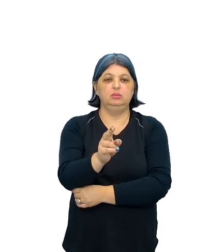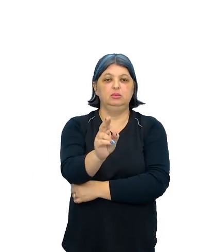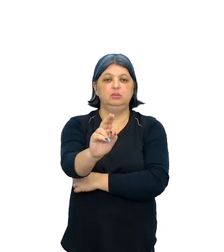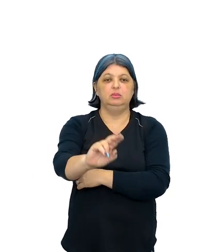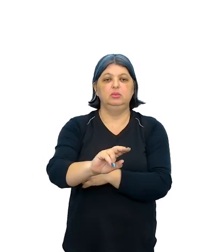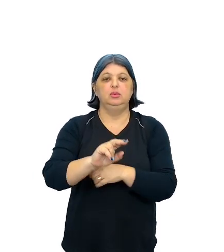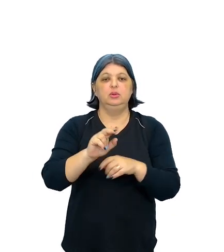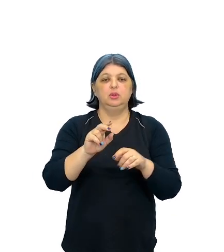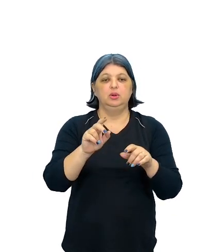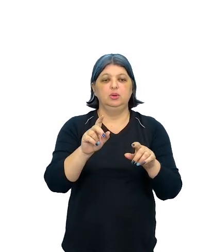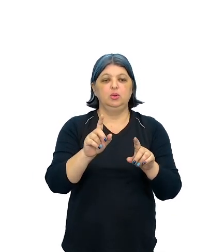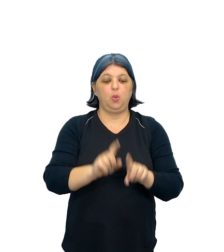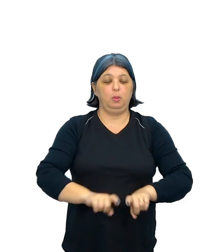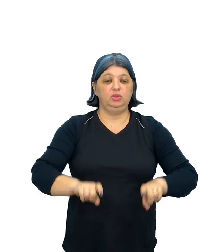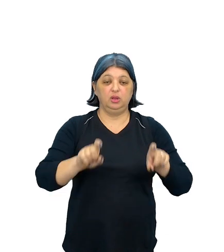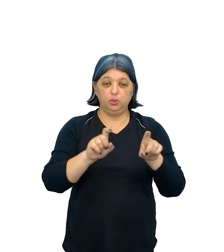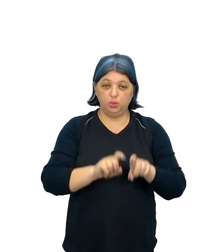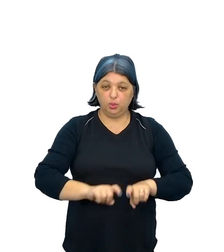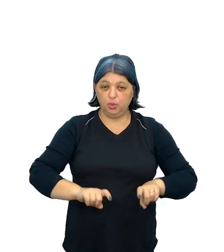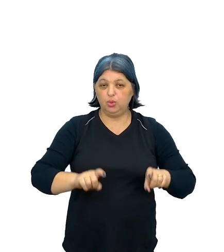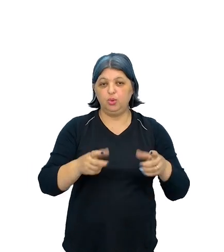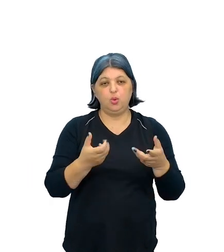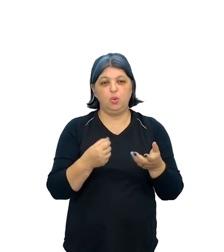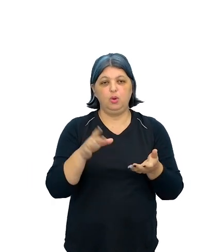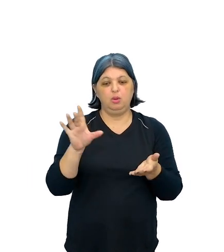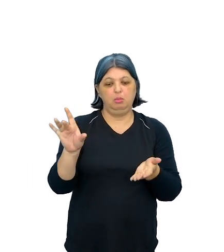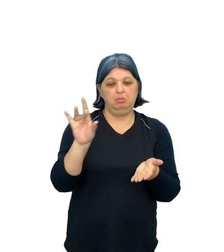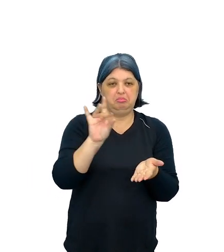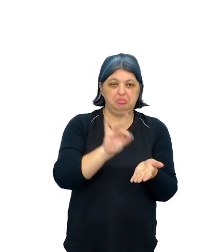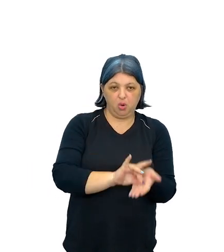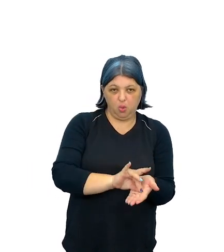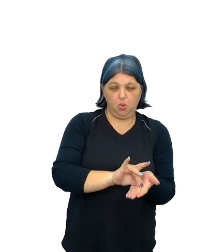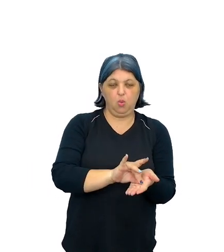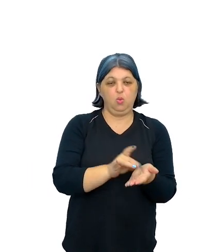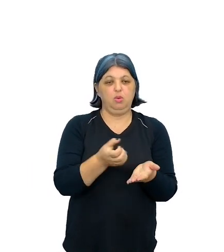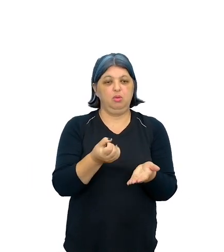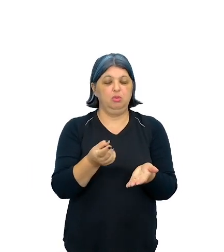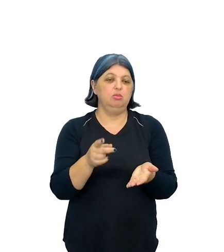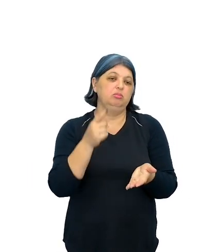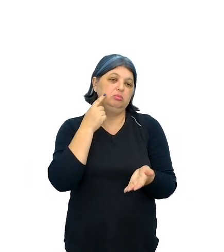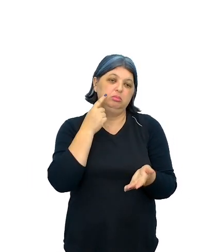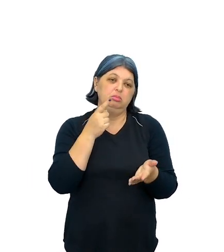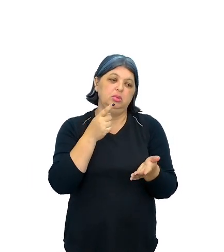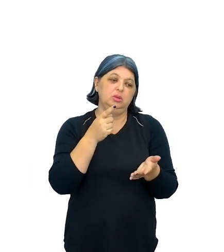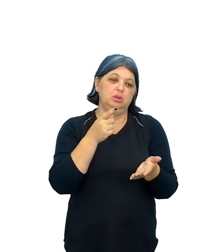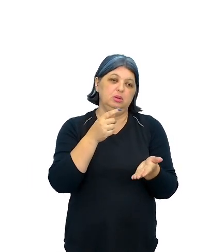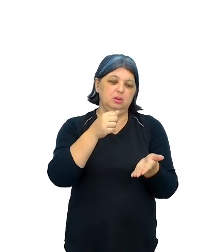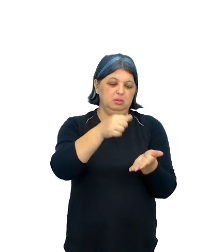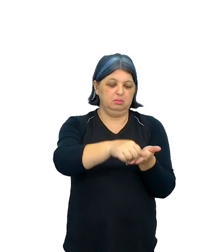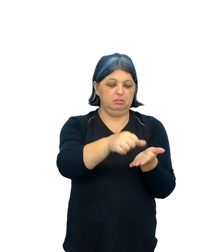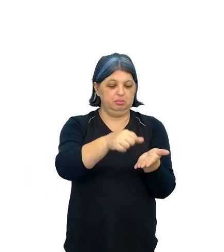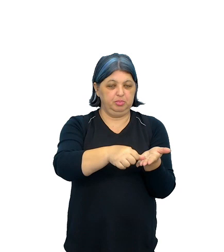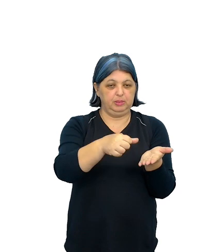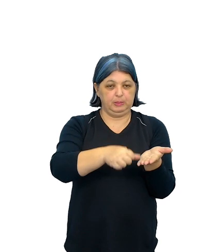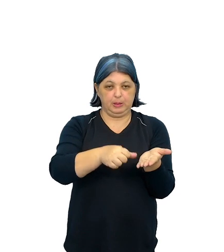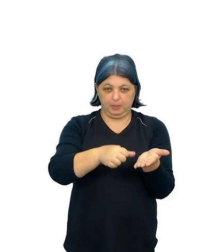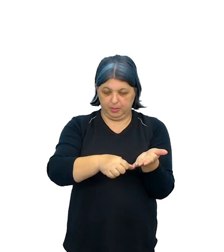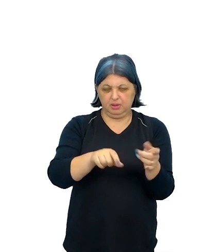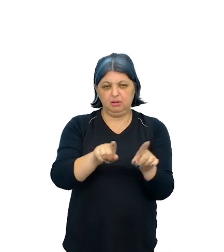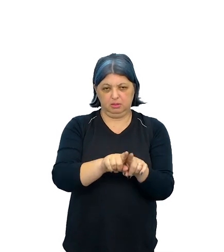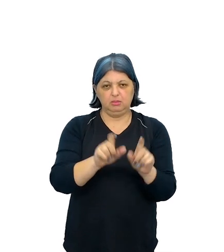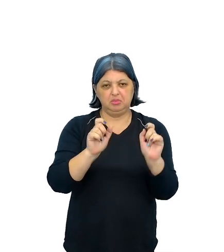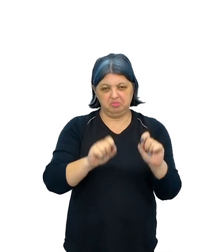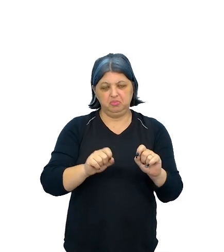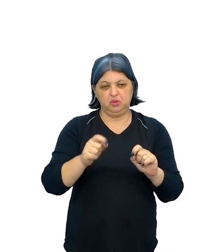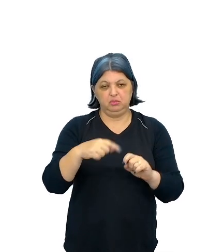o computador, né, o copia e cola, para que eles possam depois colocar uma espécie de fichamento, né, para que